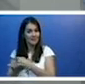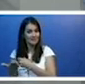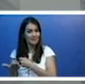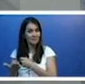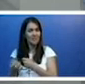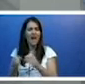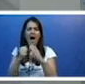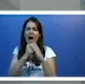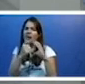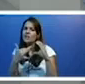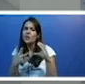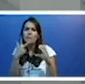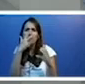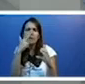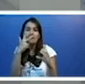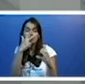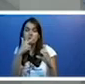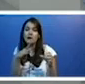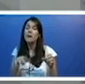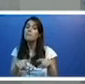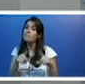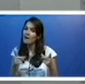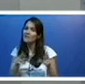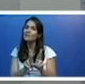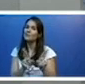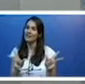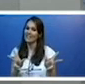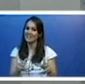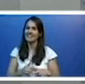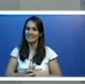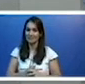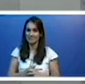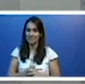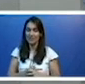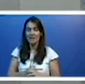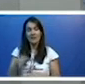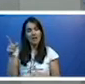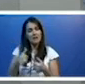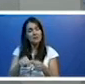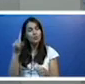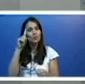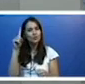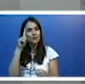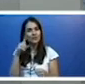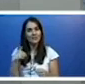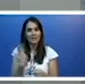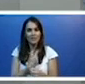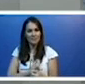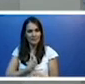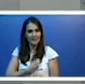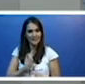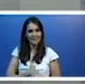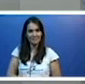sejam características parecidas, elas são substâncias diferentes, né? E elas estão presentes no nosso dia a dia. Na próxima